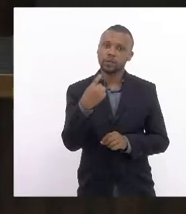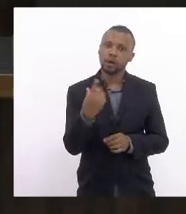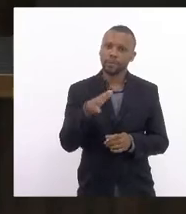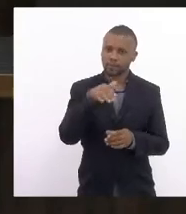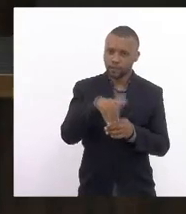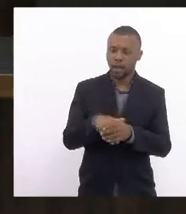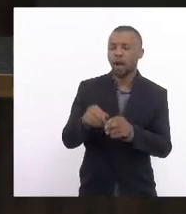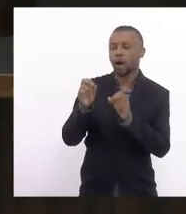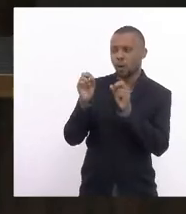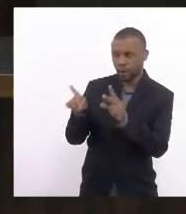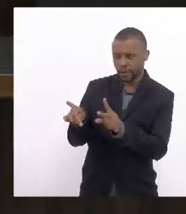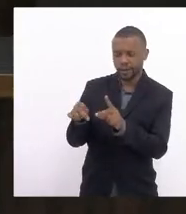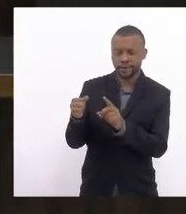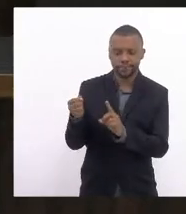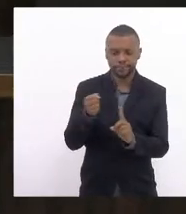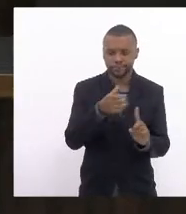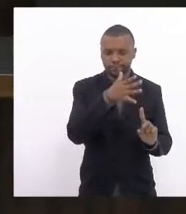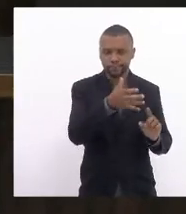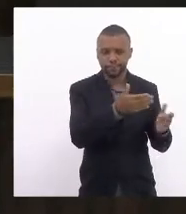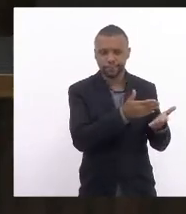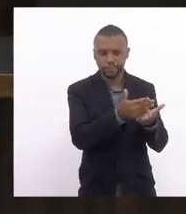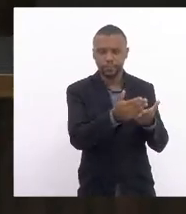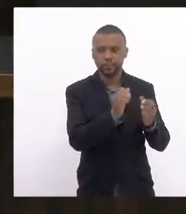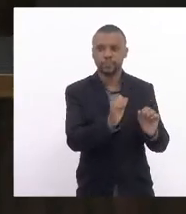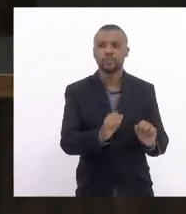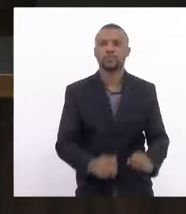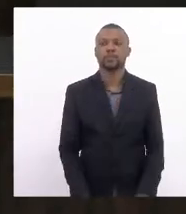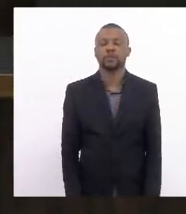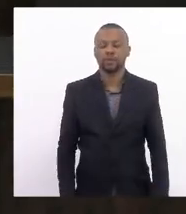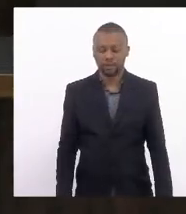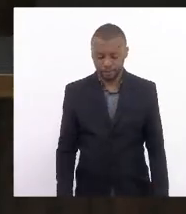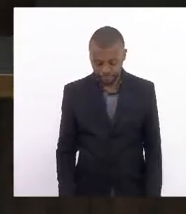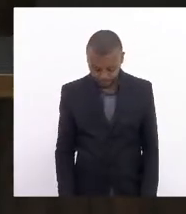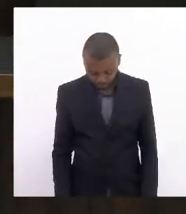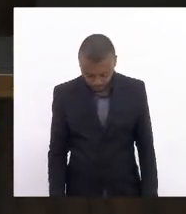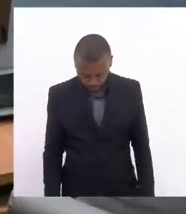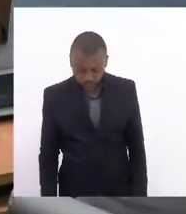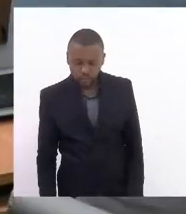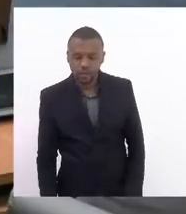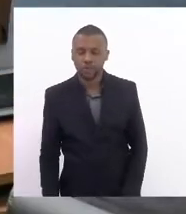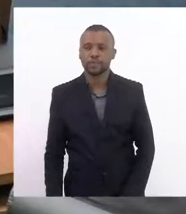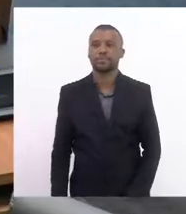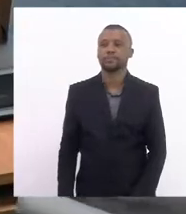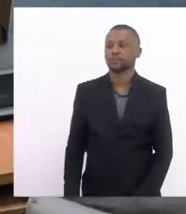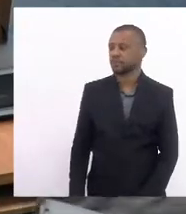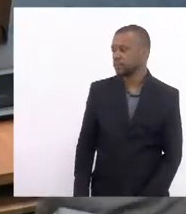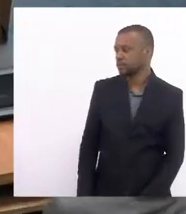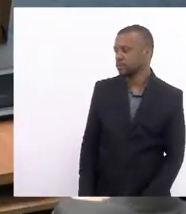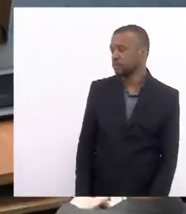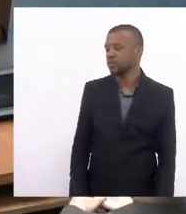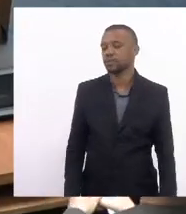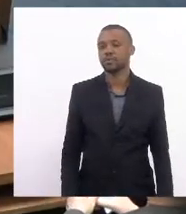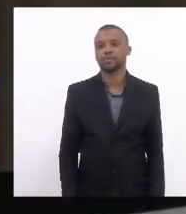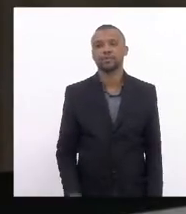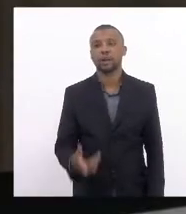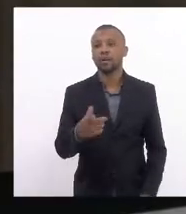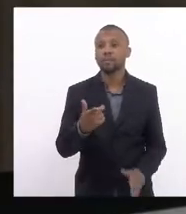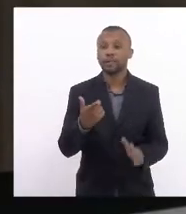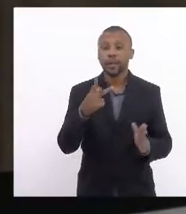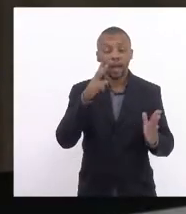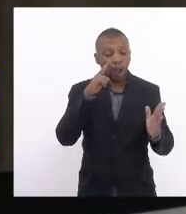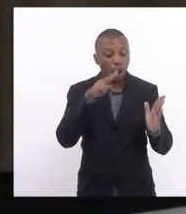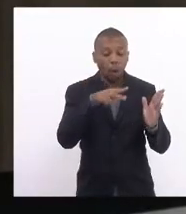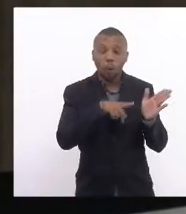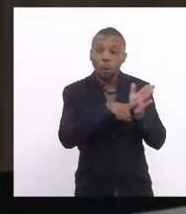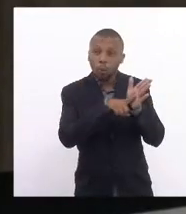depois ele, Vossa Excelência. Negativo. Tá. Se Vossa Excelência consultar aí o regimento interno, não é um então, fato. Deputado Márcio,